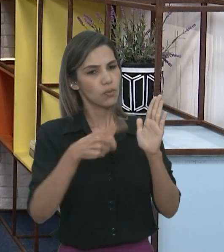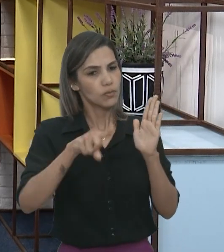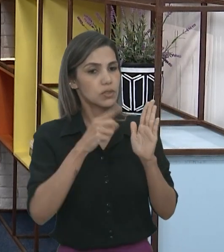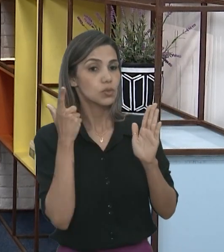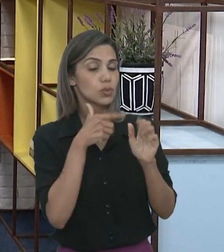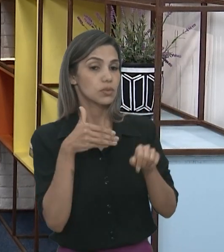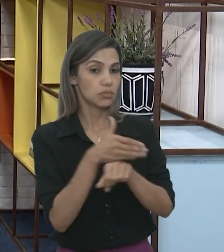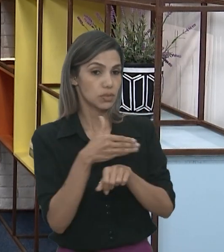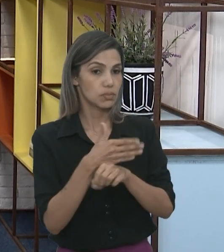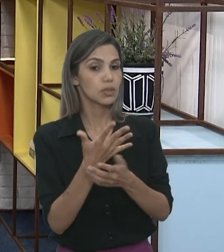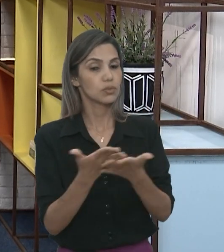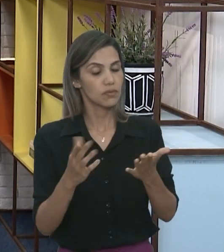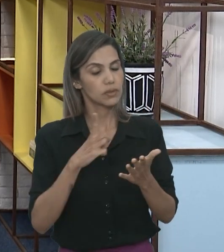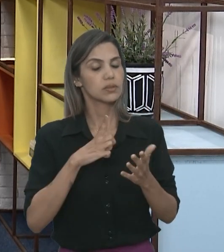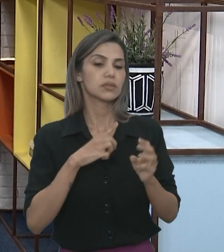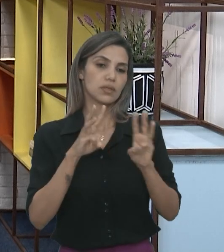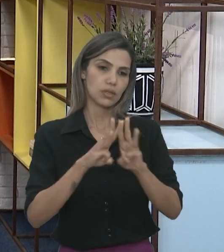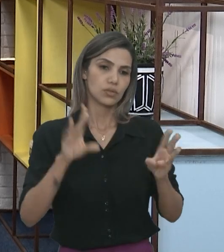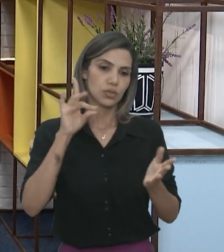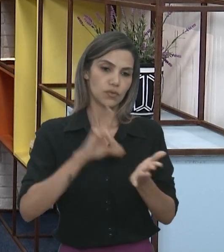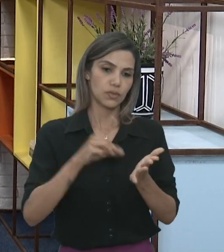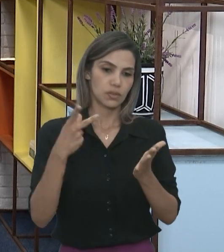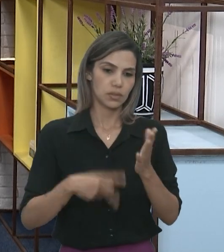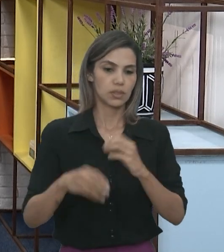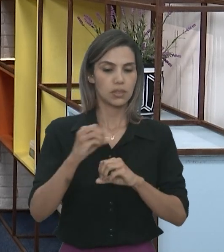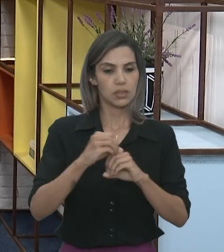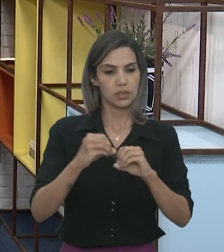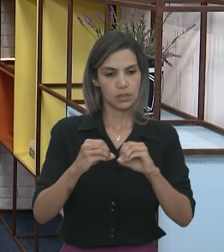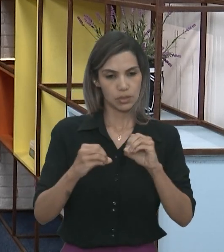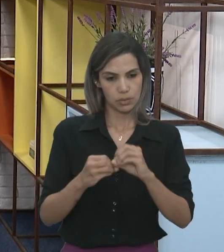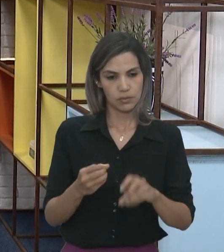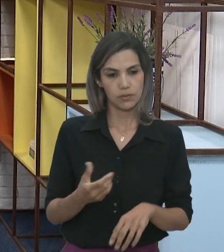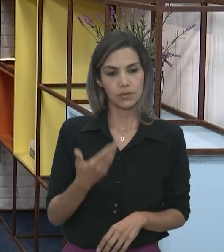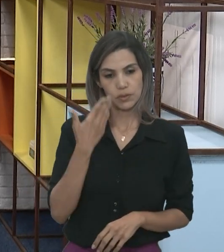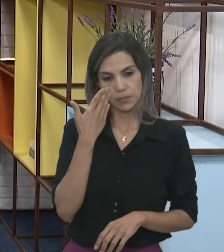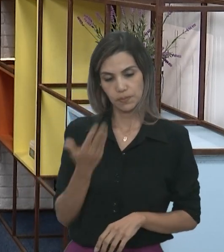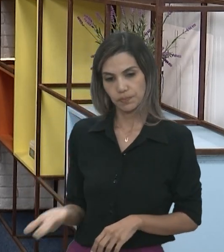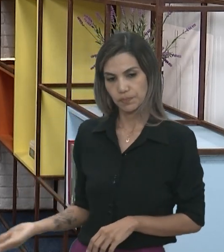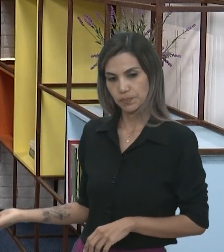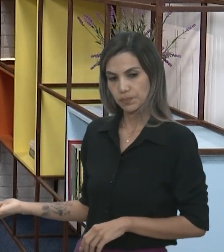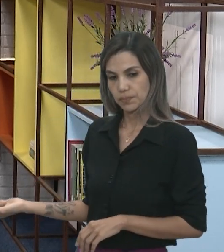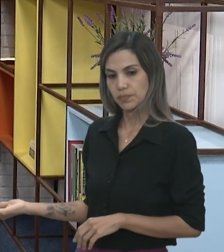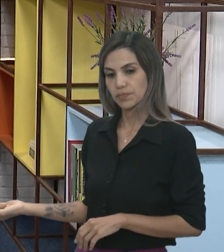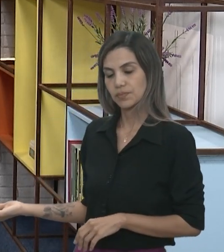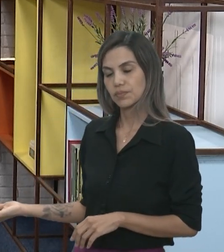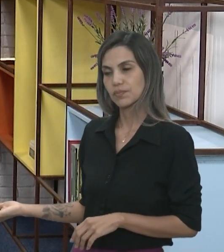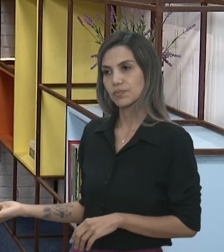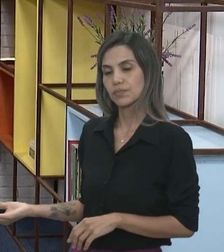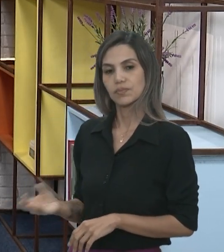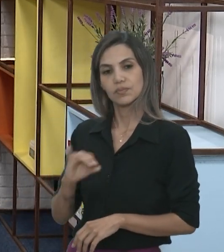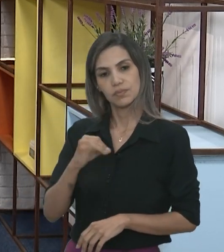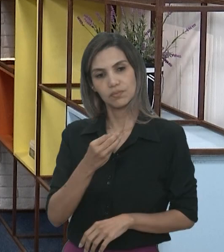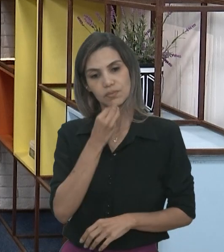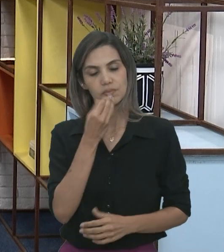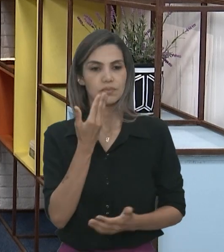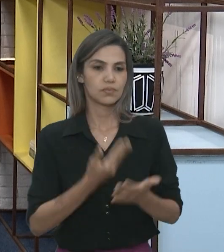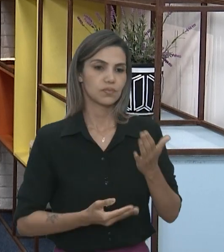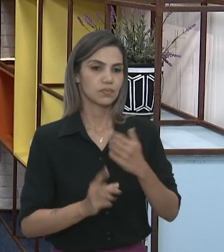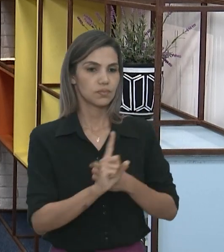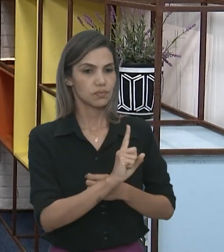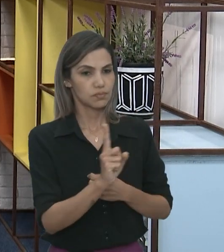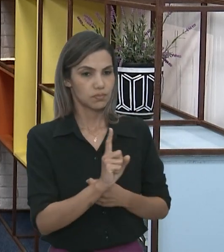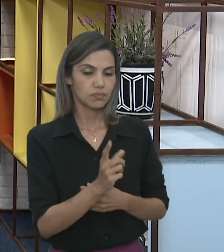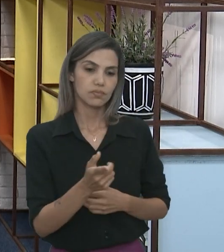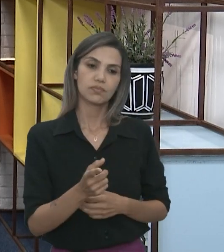ser encontrado no site oficial da universidade, ufg.br. Então, não fique de fora dessa, tá aparecendo aí na tela para vocês.